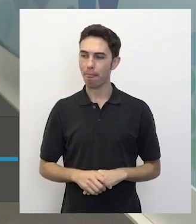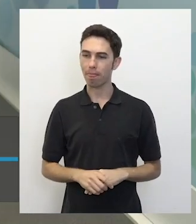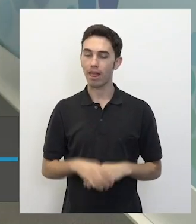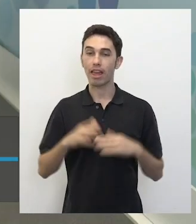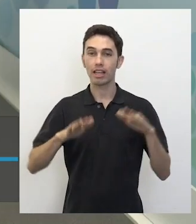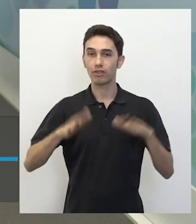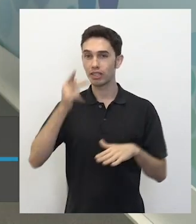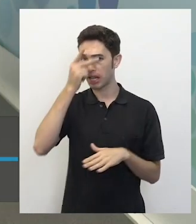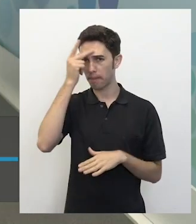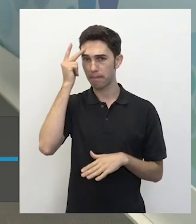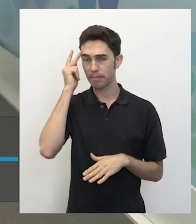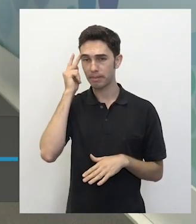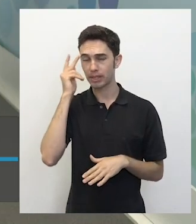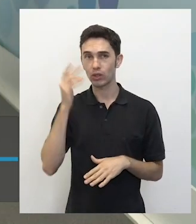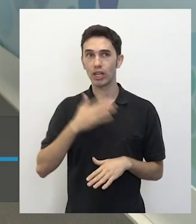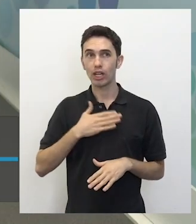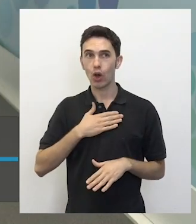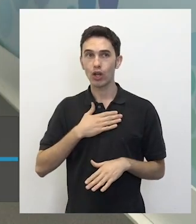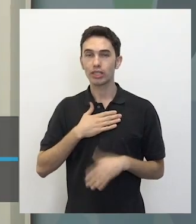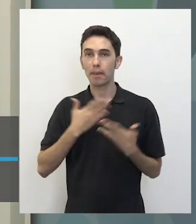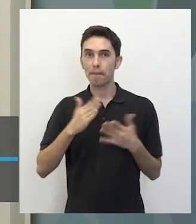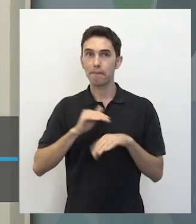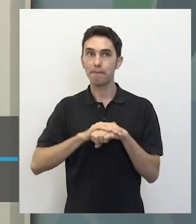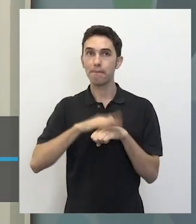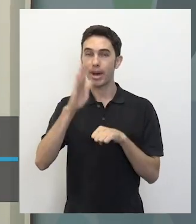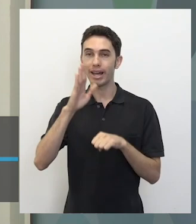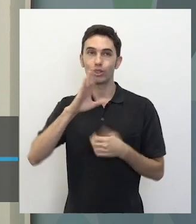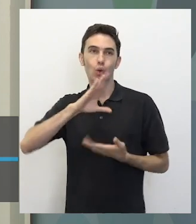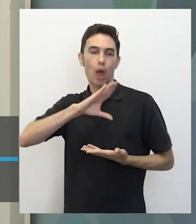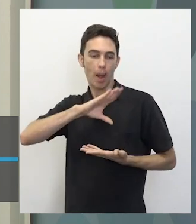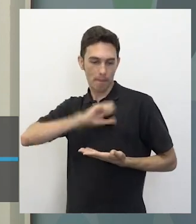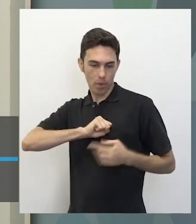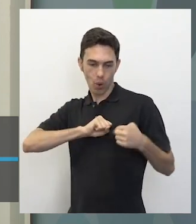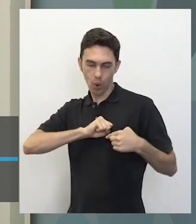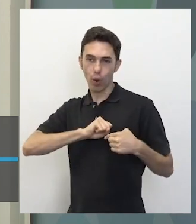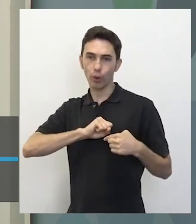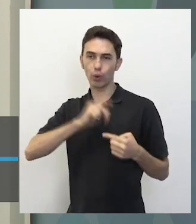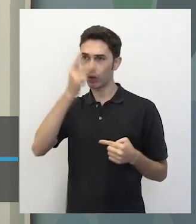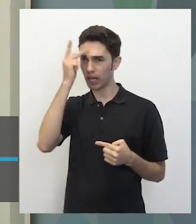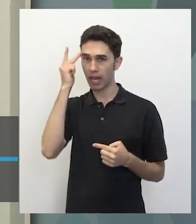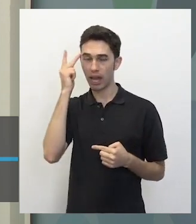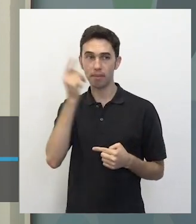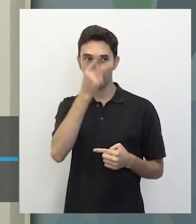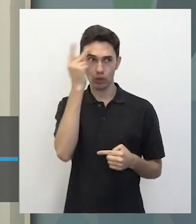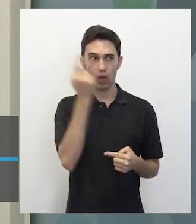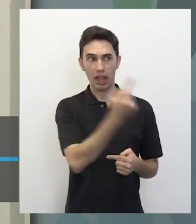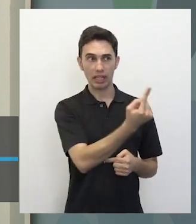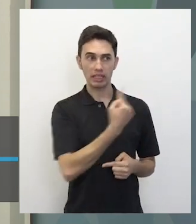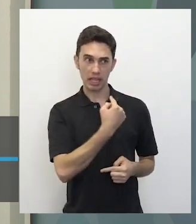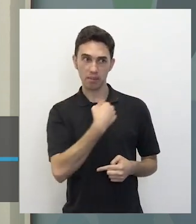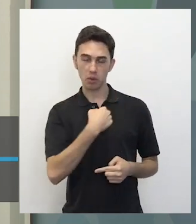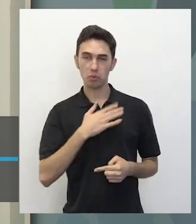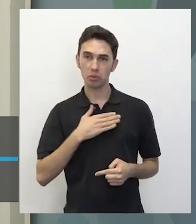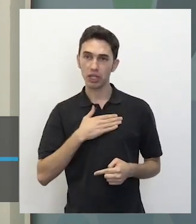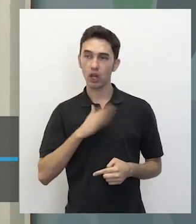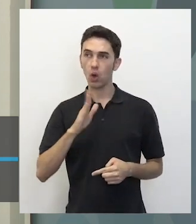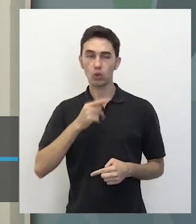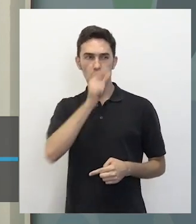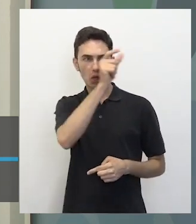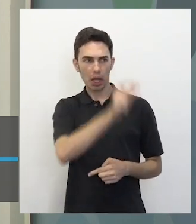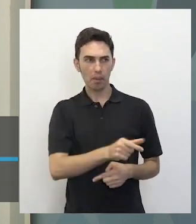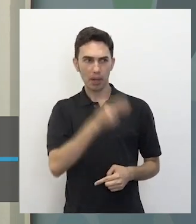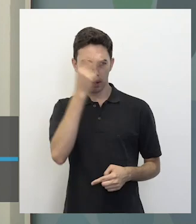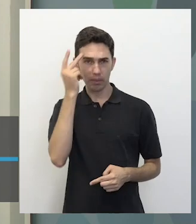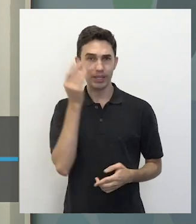do que da outra pessoa, né? Sim, gosta mais do amor, né, que a pessoa sente por ele do que a pessoa em si. Não sei se a